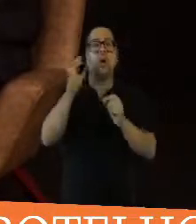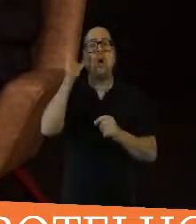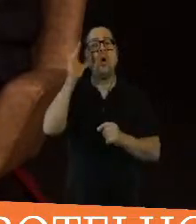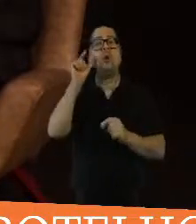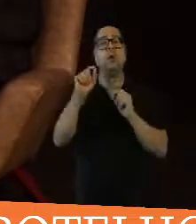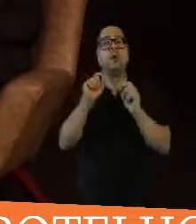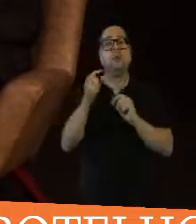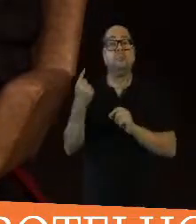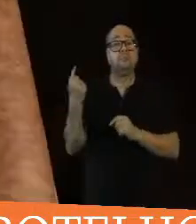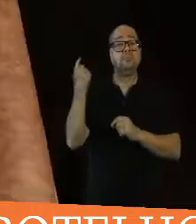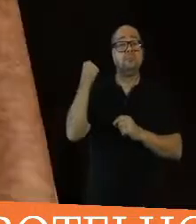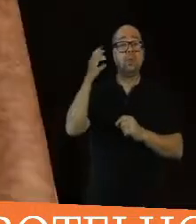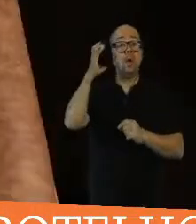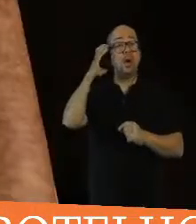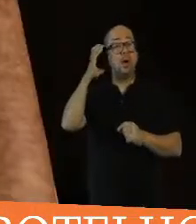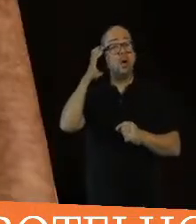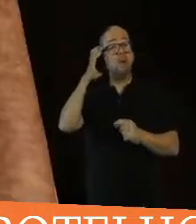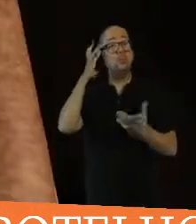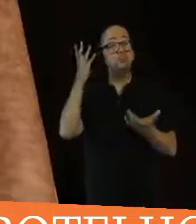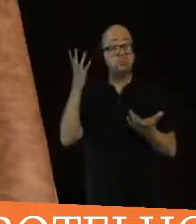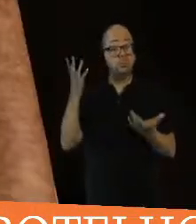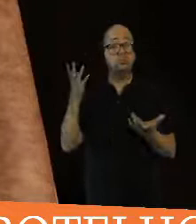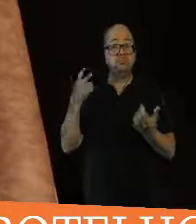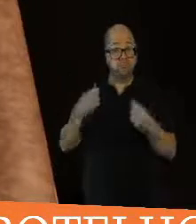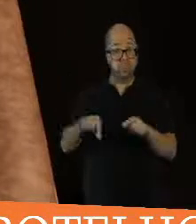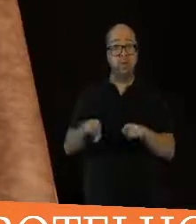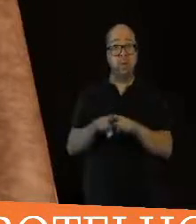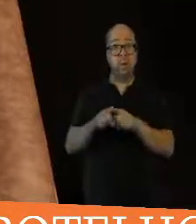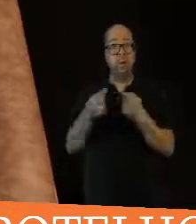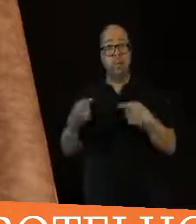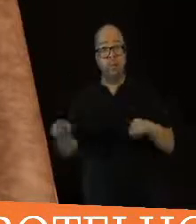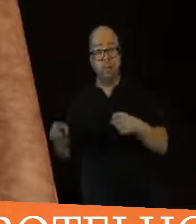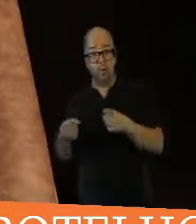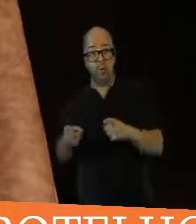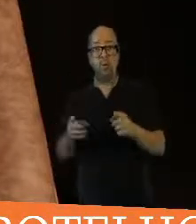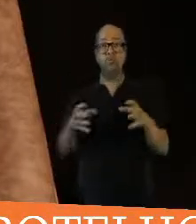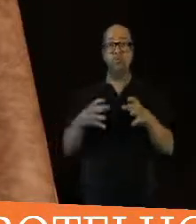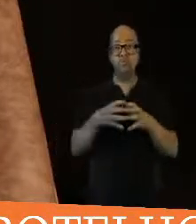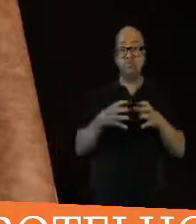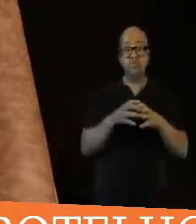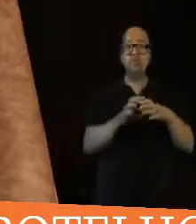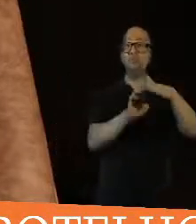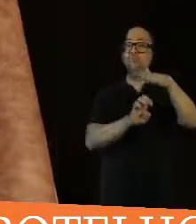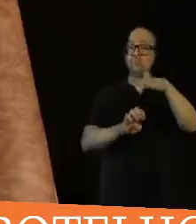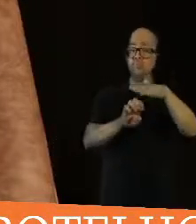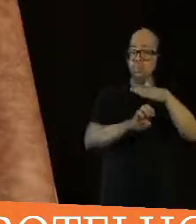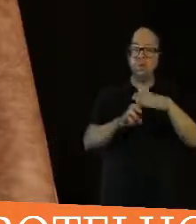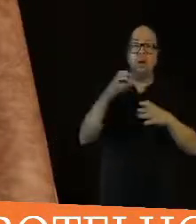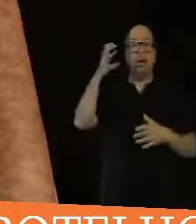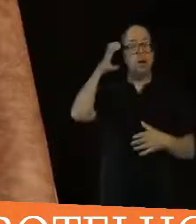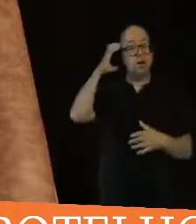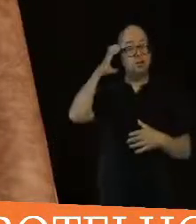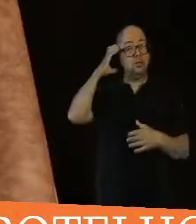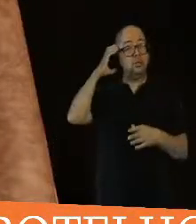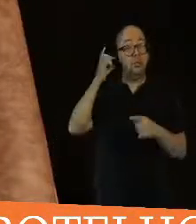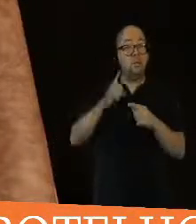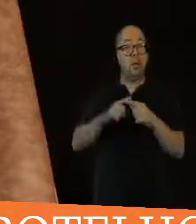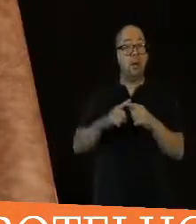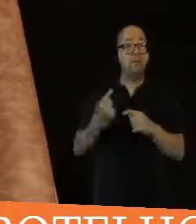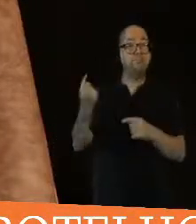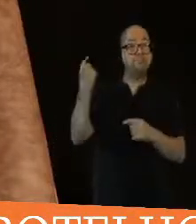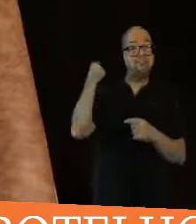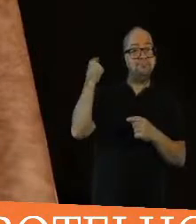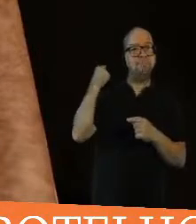passam, nessa época, a depender também da música, é uma troca, né? Porque, justamente nessa época,